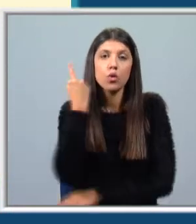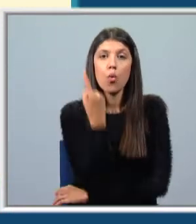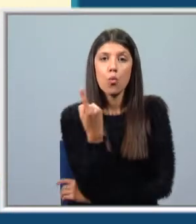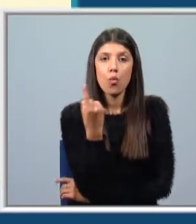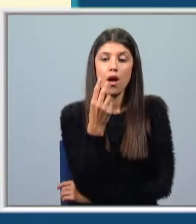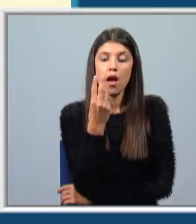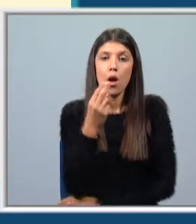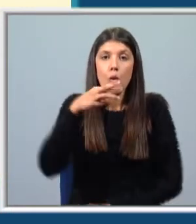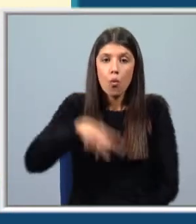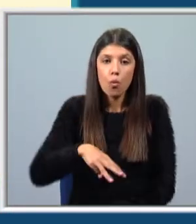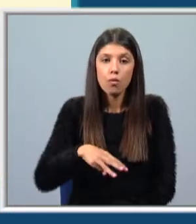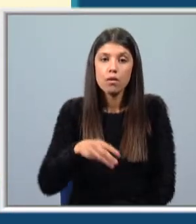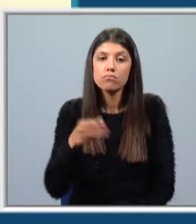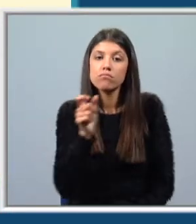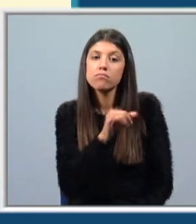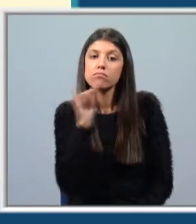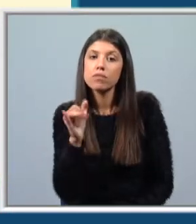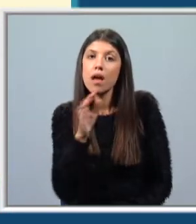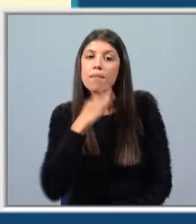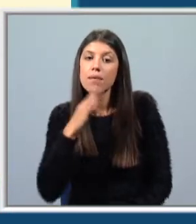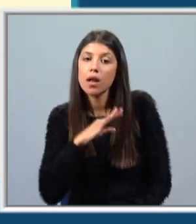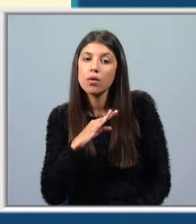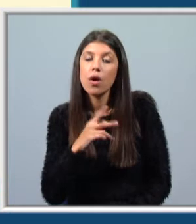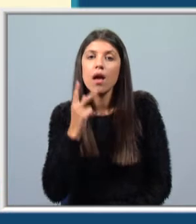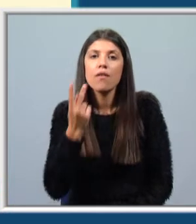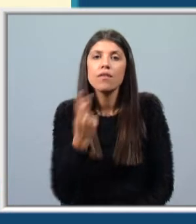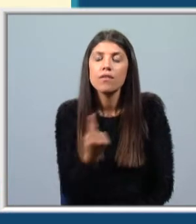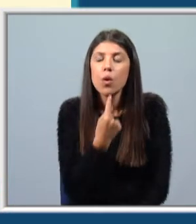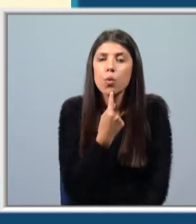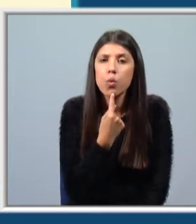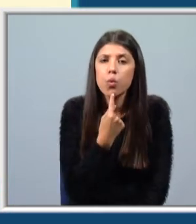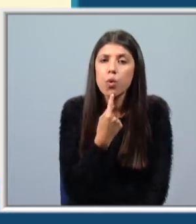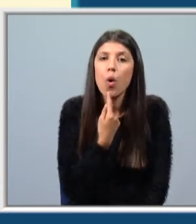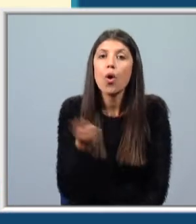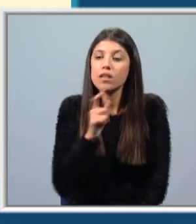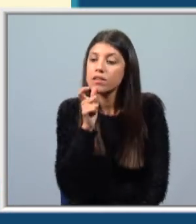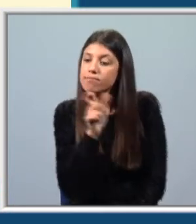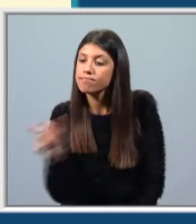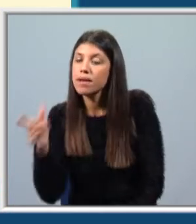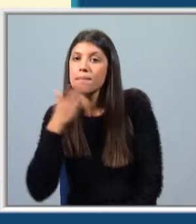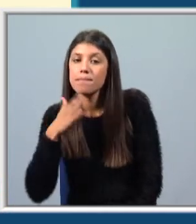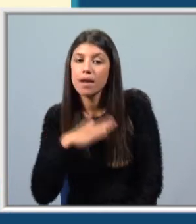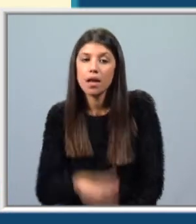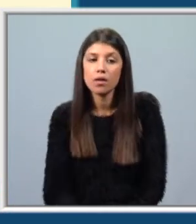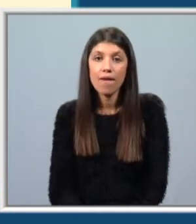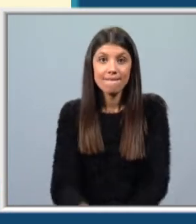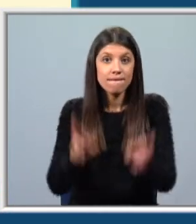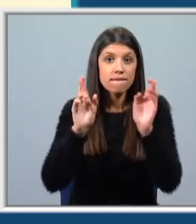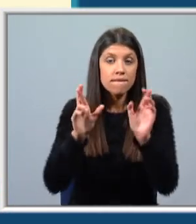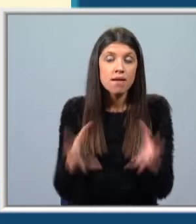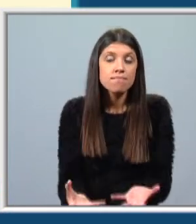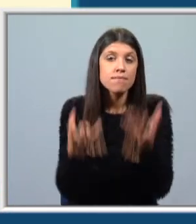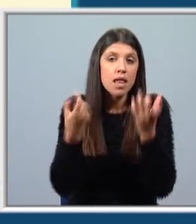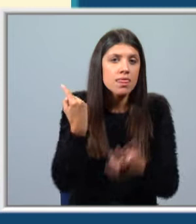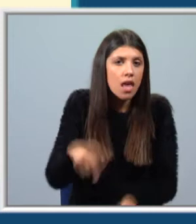um espaço em branco, que vivia muito, novamente um espaço em branco, pois desejava muito